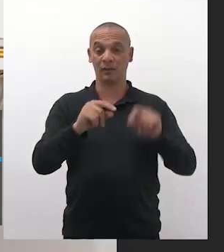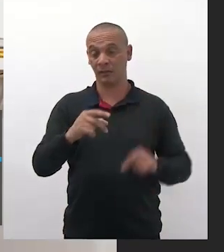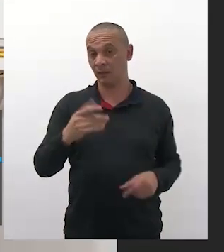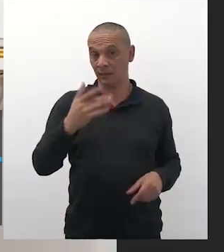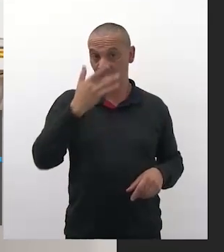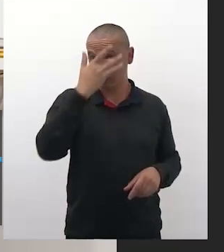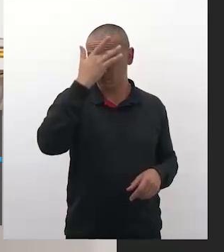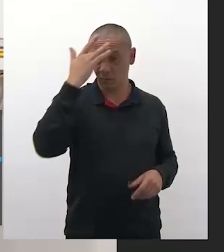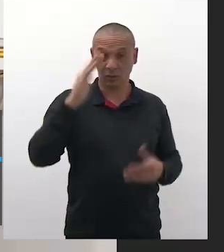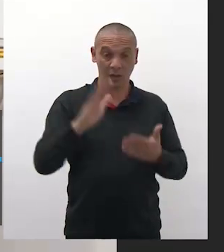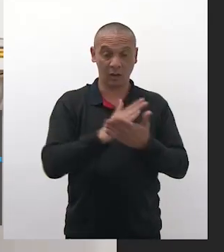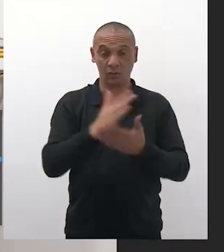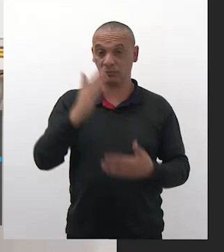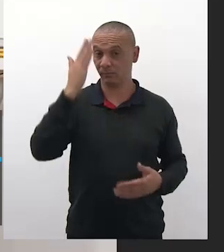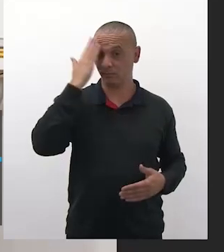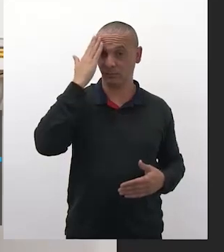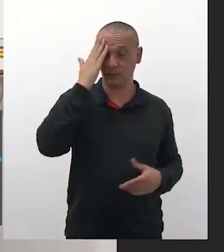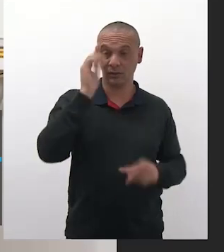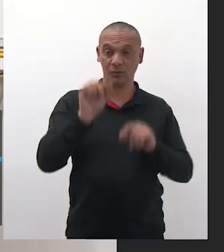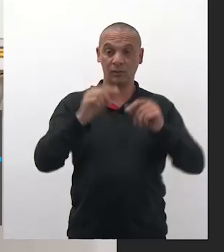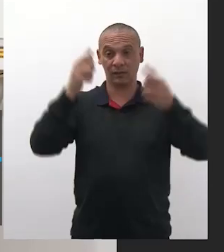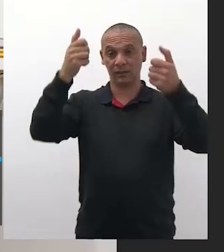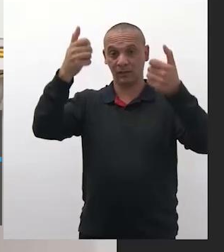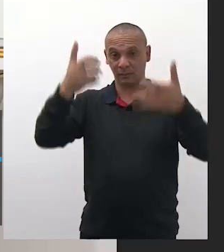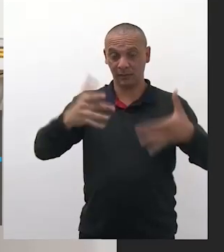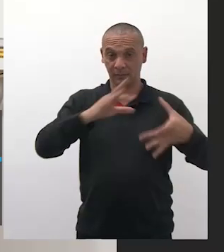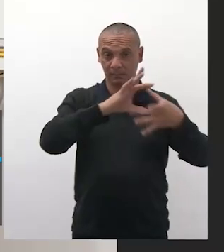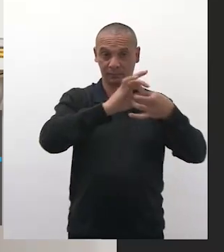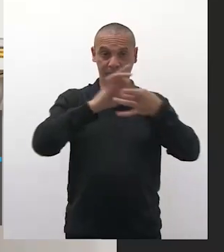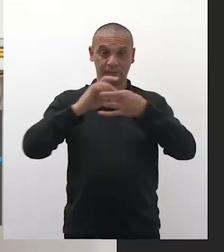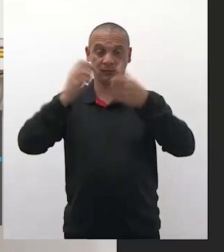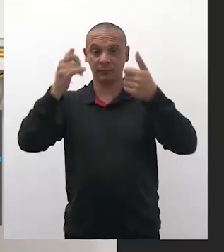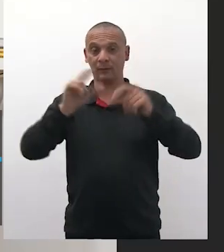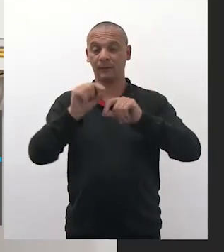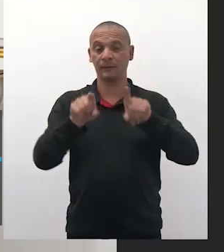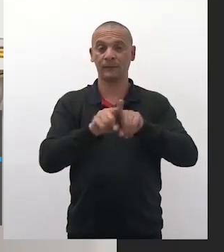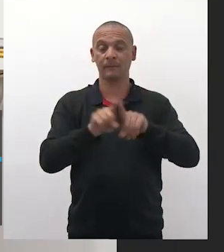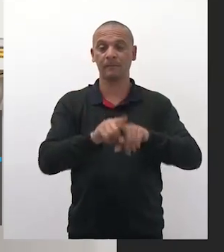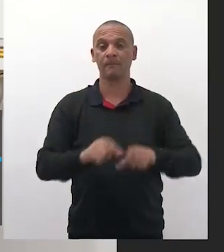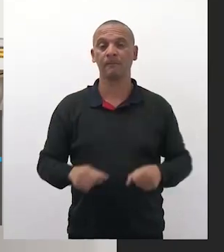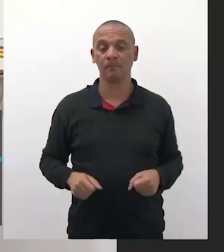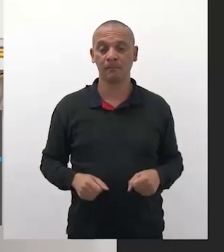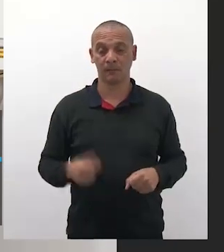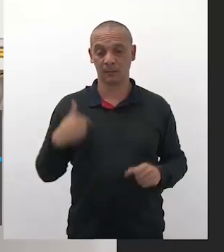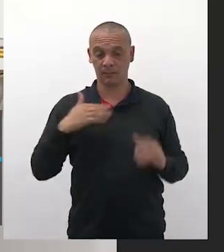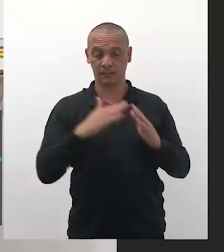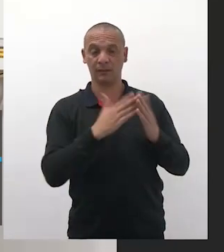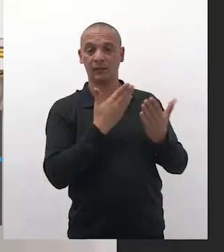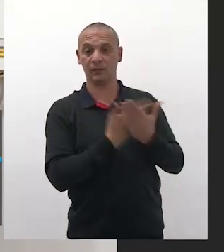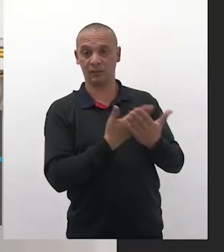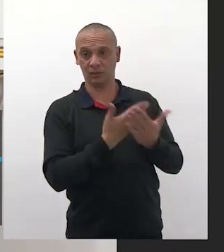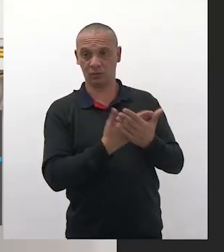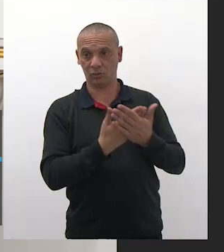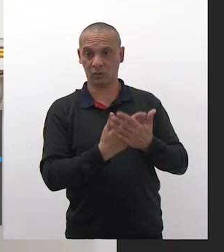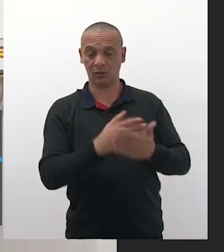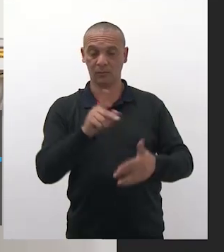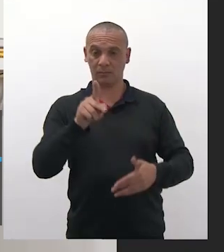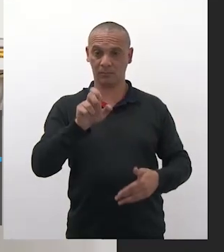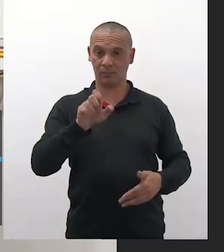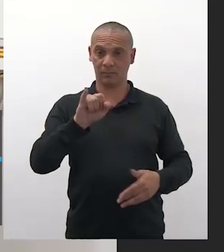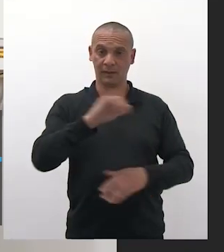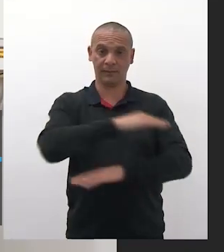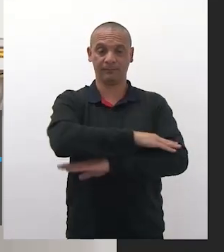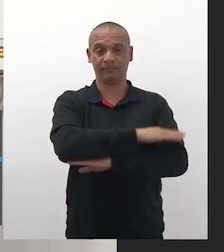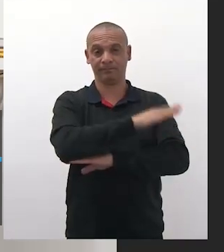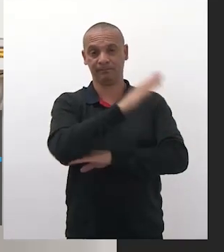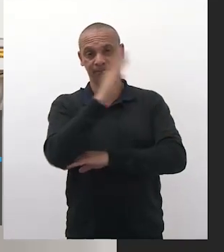alguns entendem, mas muitos não. Então, só para contextualizar. Eu fui para uma escola de ensino integral, de